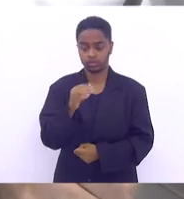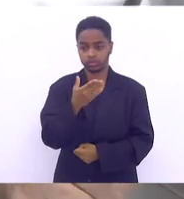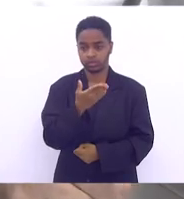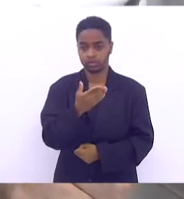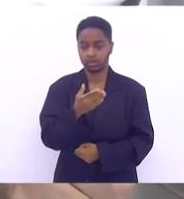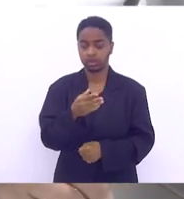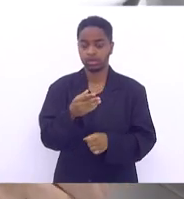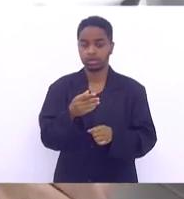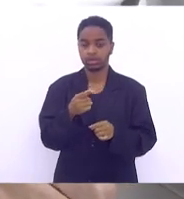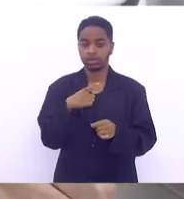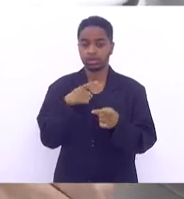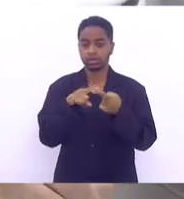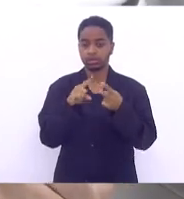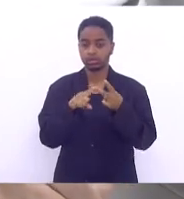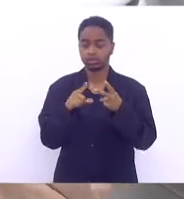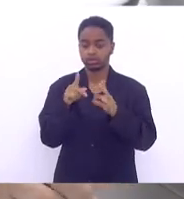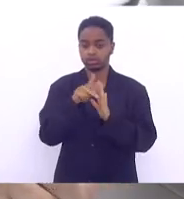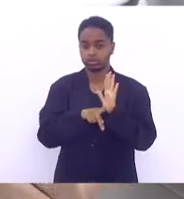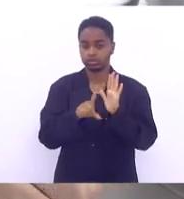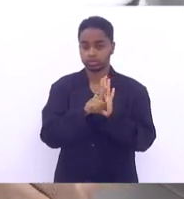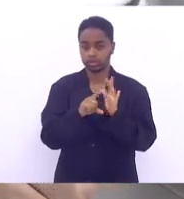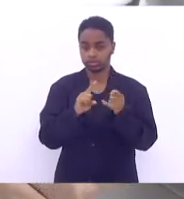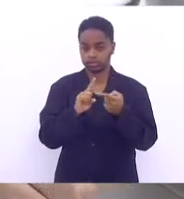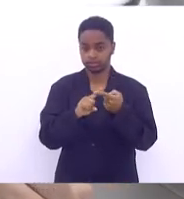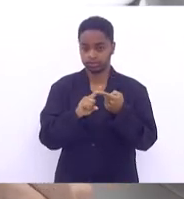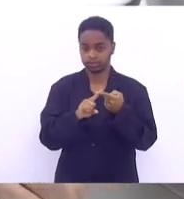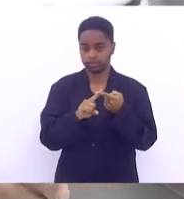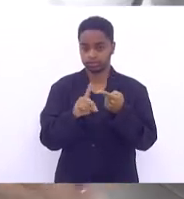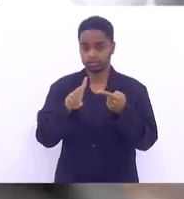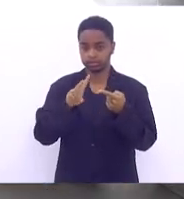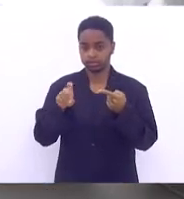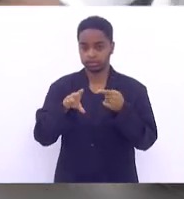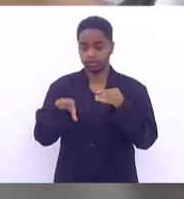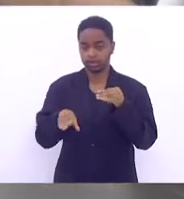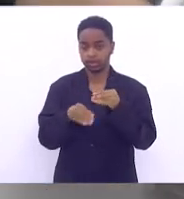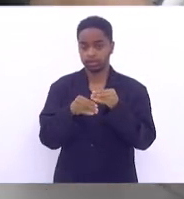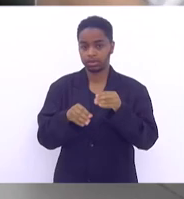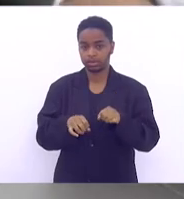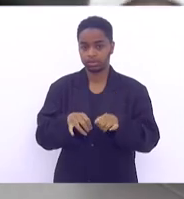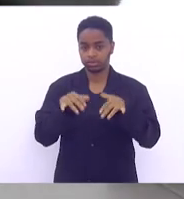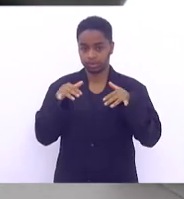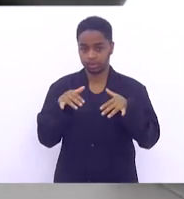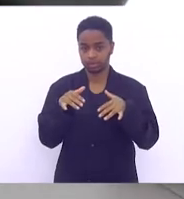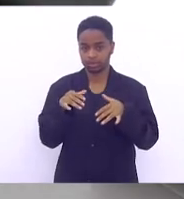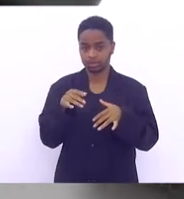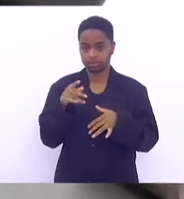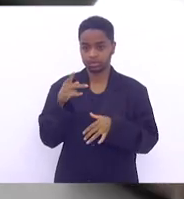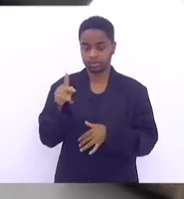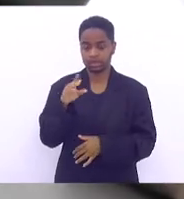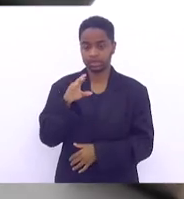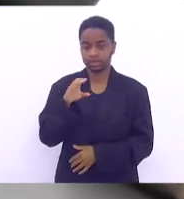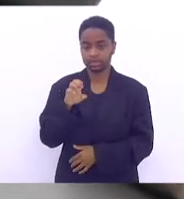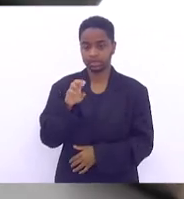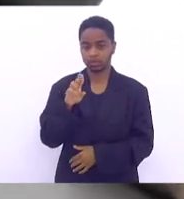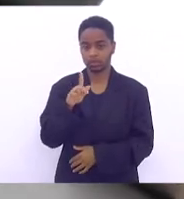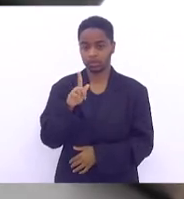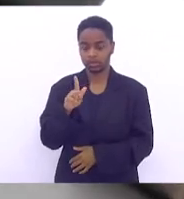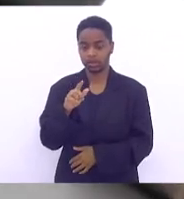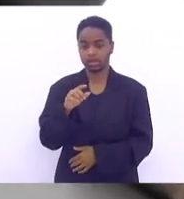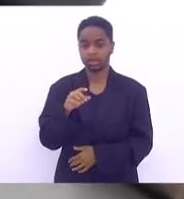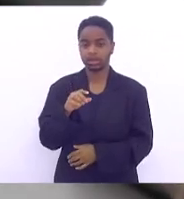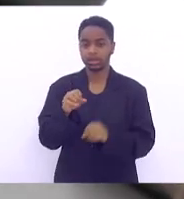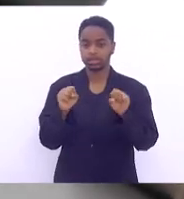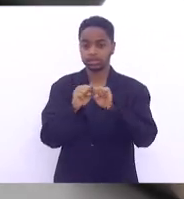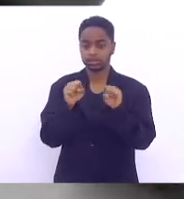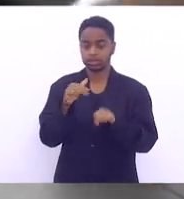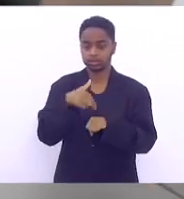dois projetos, um deles é sobre emendas de plenário do SEUC, que é o Sistema Estadual de Unidade de